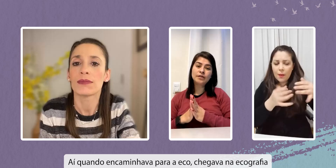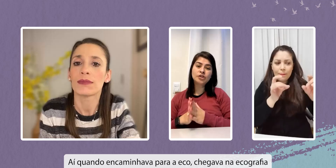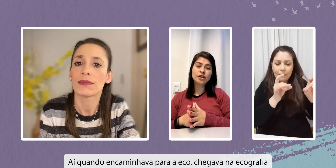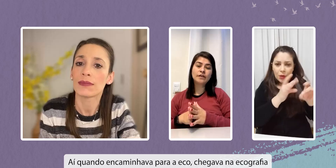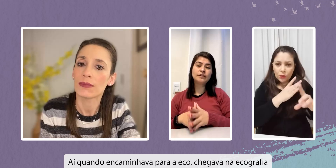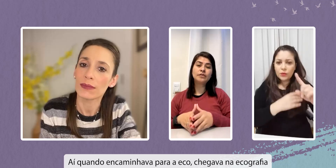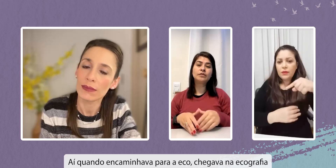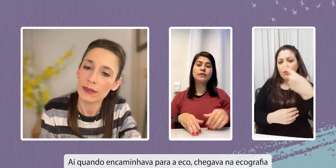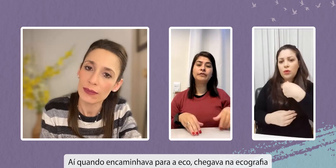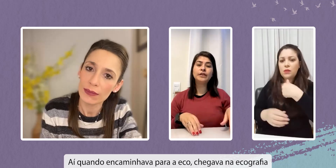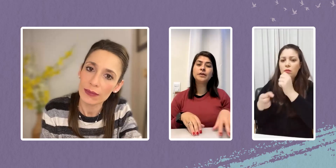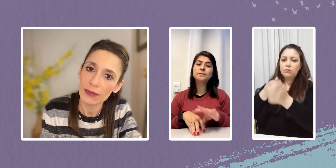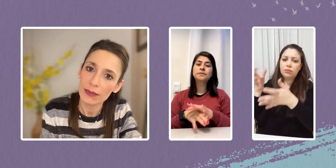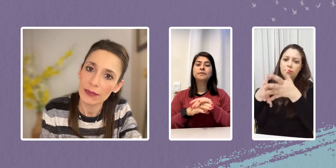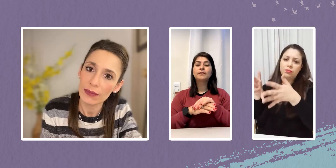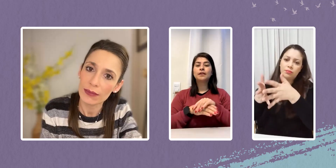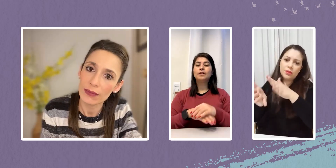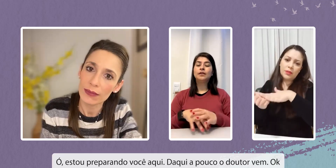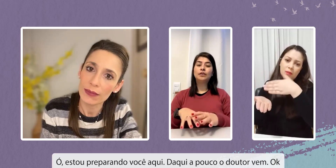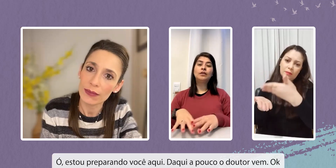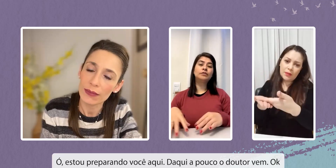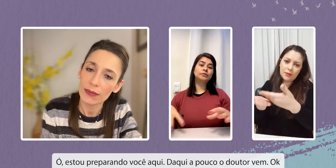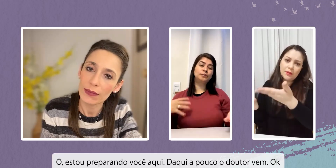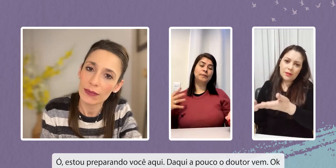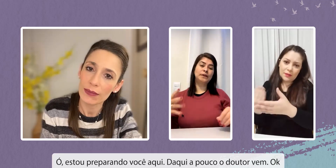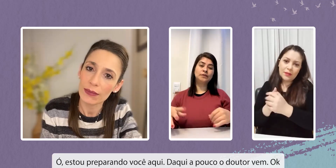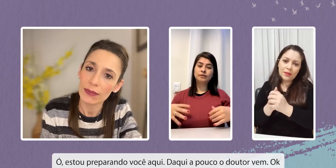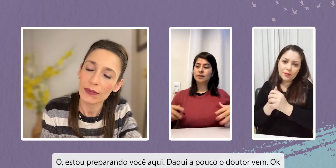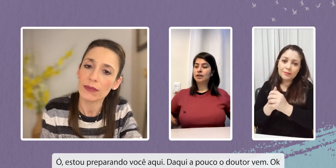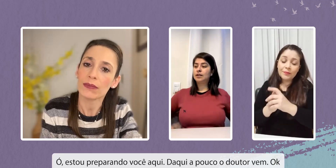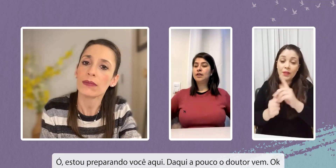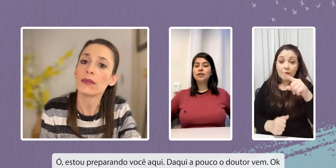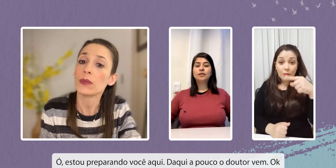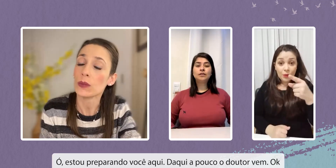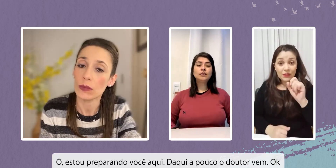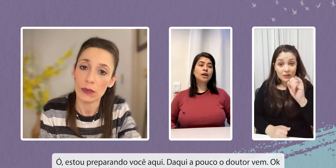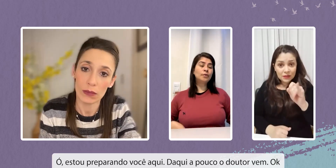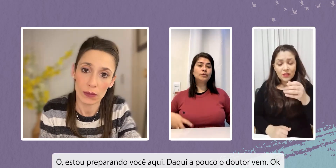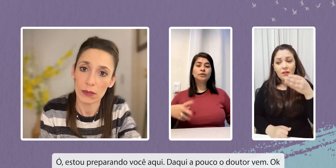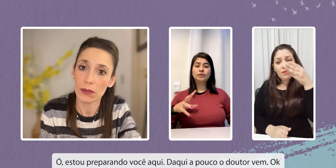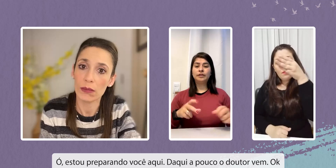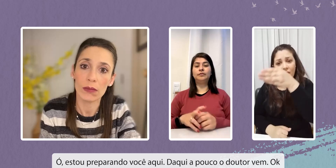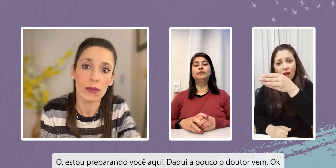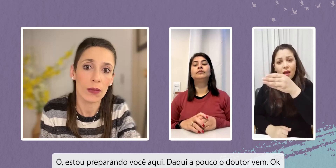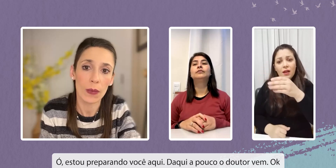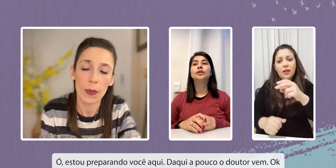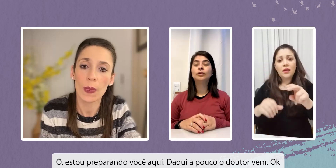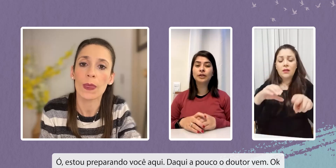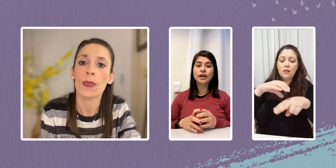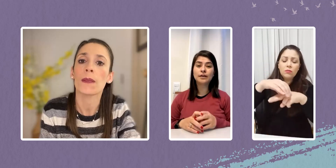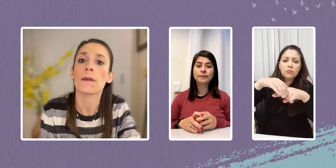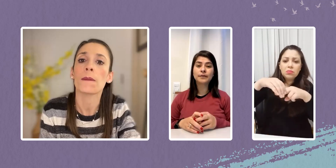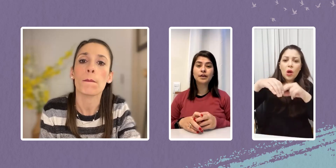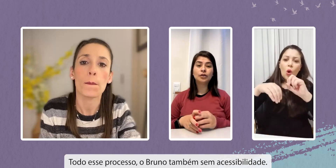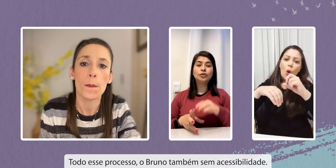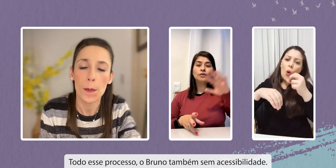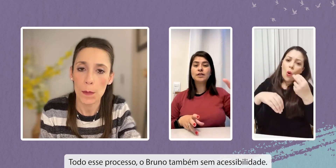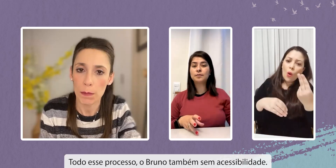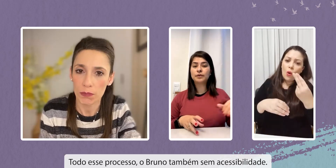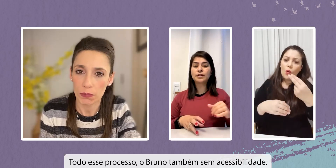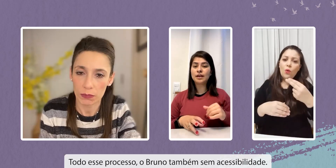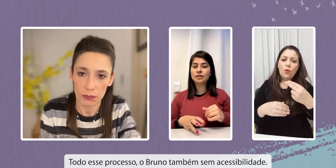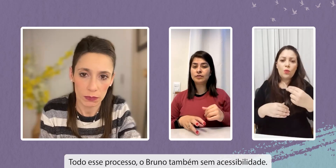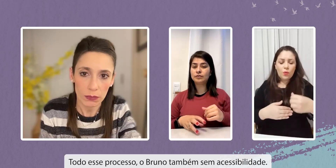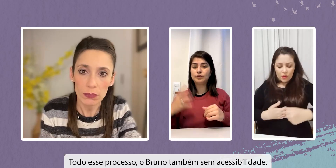para eco, chegava na ecografia, ó, tô preparando você aqui, não, daqui a pouco o doutor vem. Ok. Todo